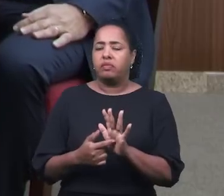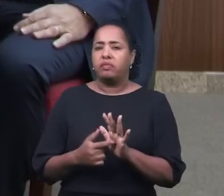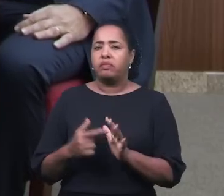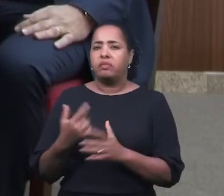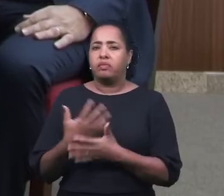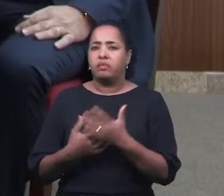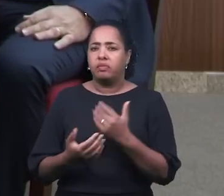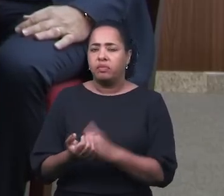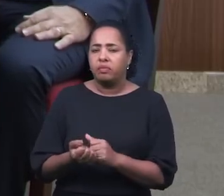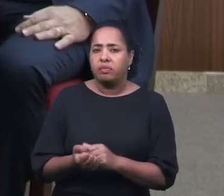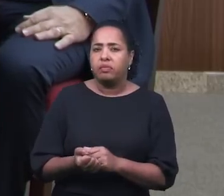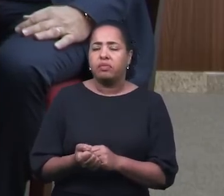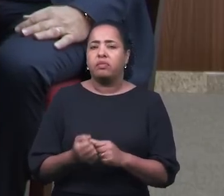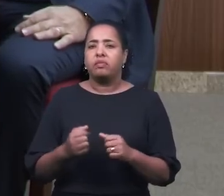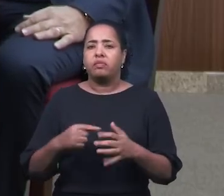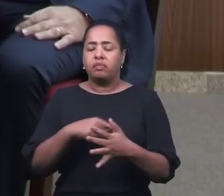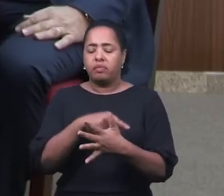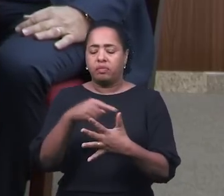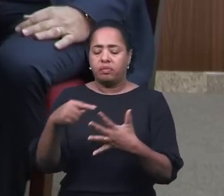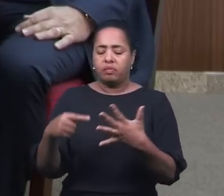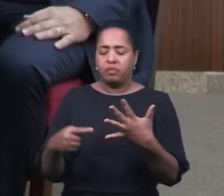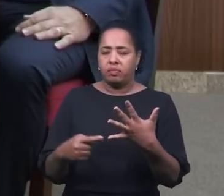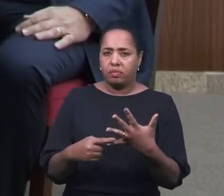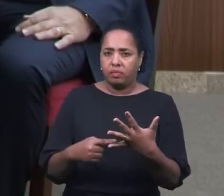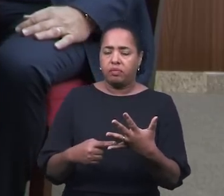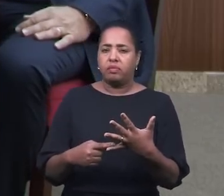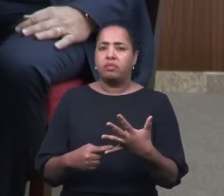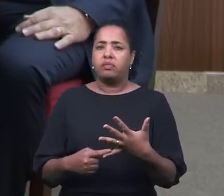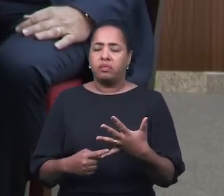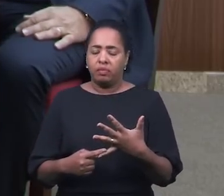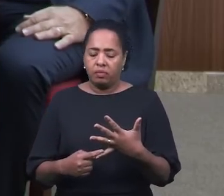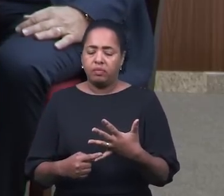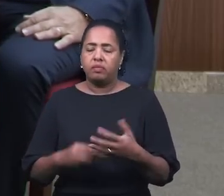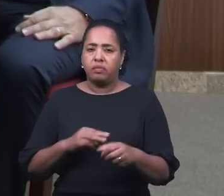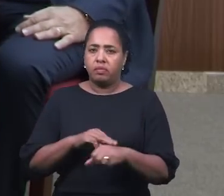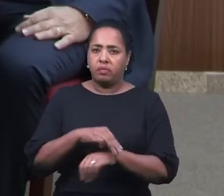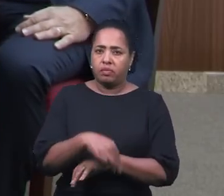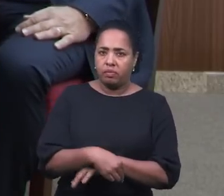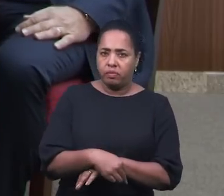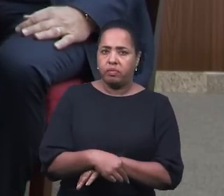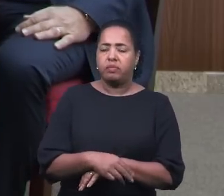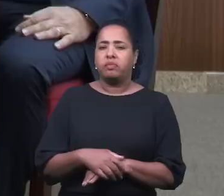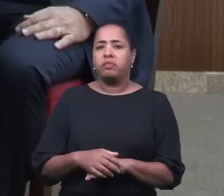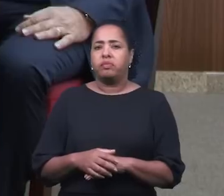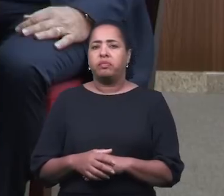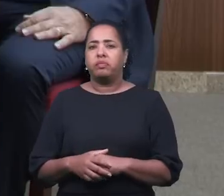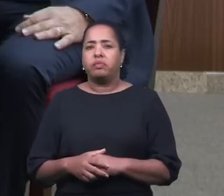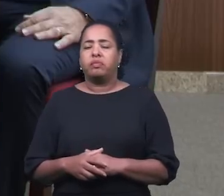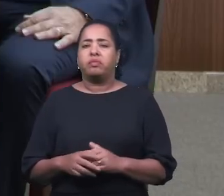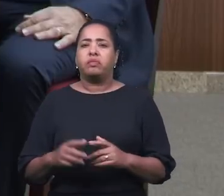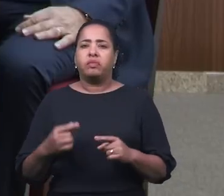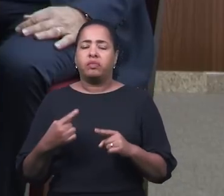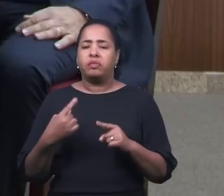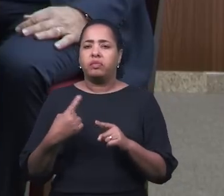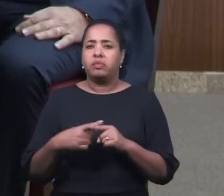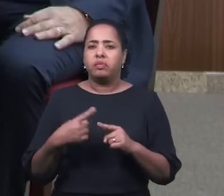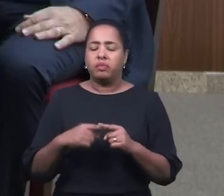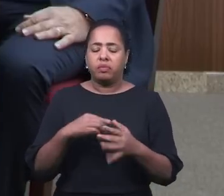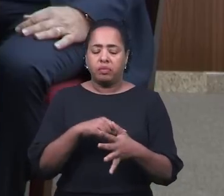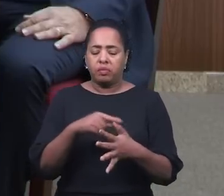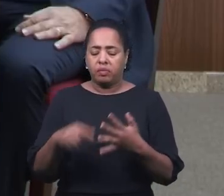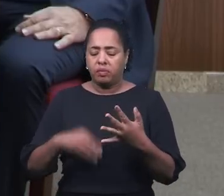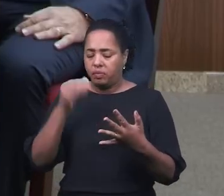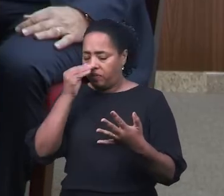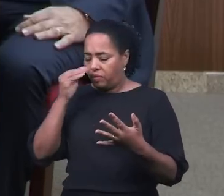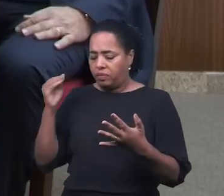você está falando do ministério, né? Dos 5 ministérios através dos quais o Senhor atua. Quando o homem sai daquilo